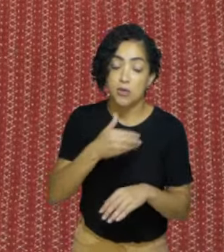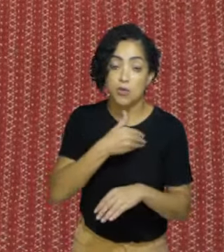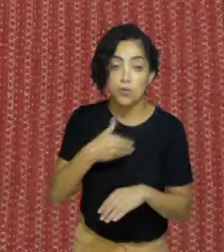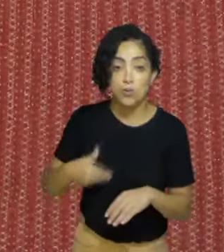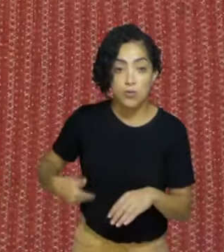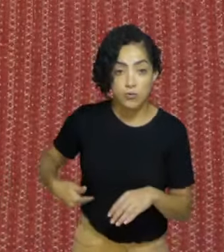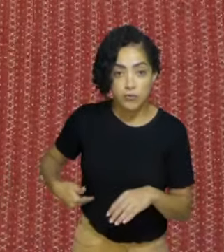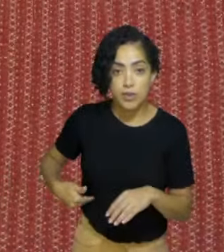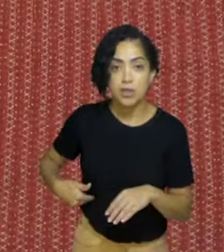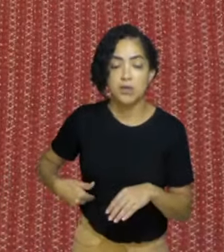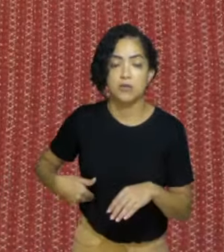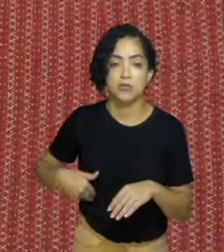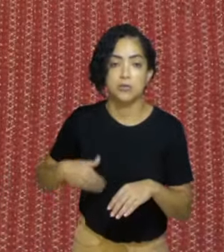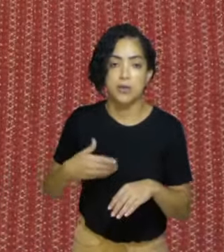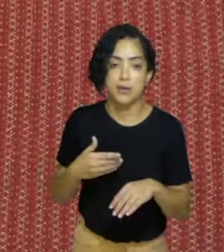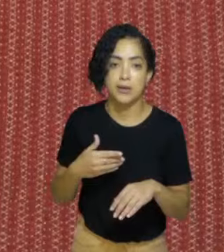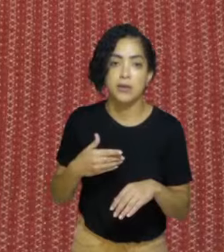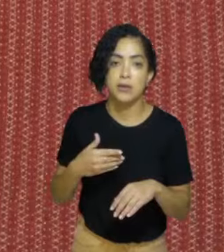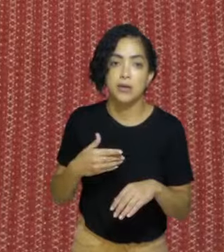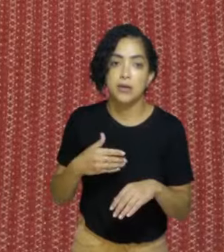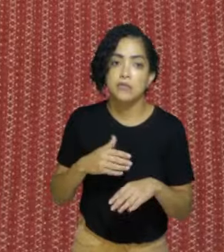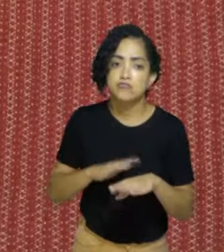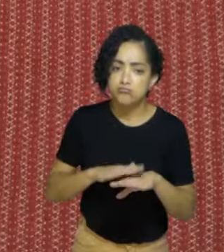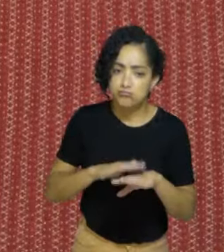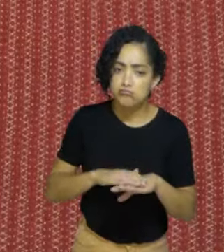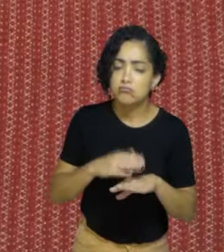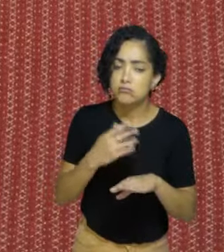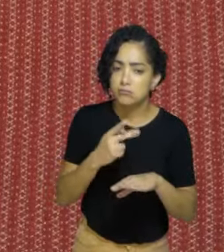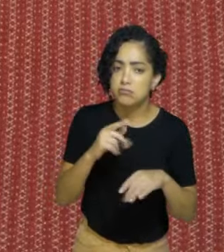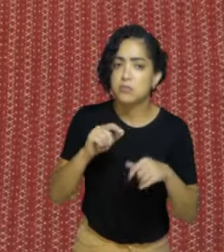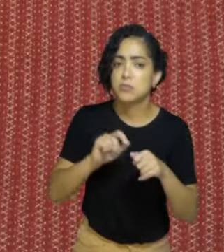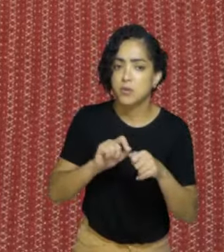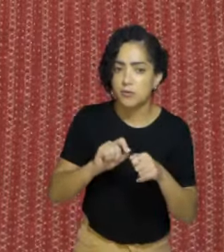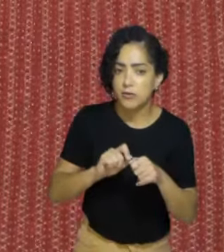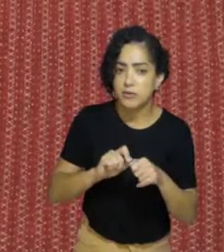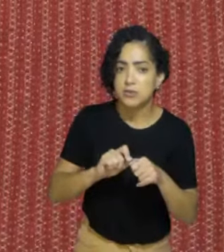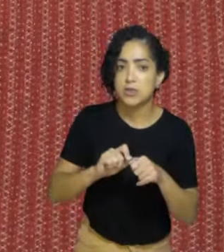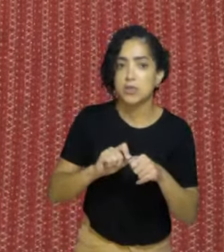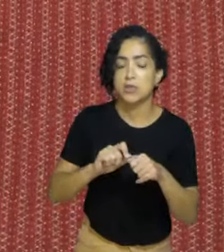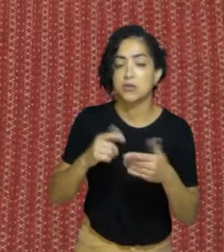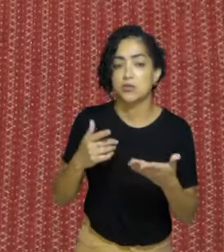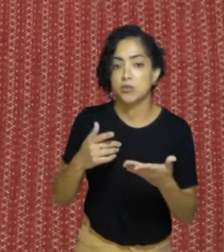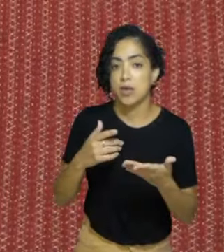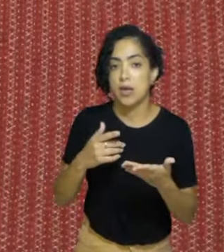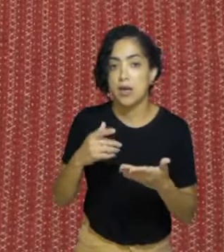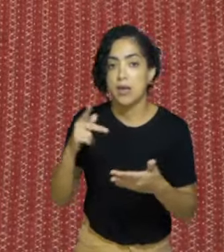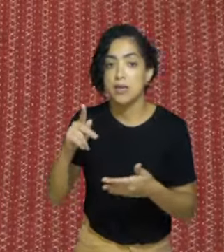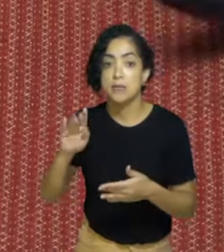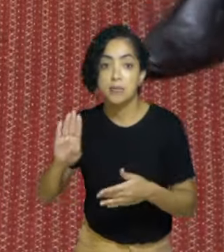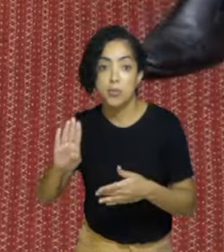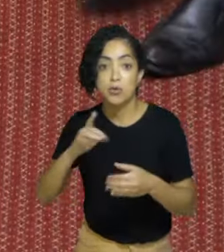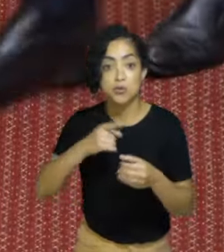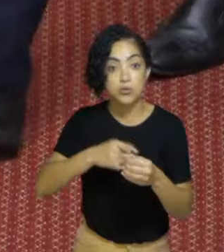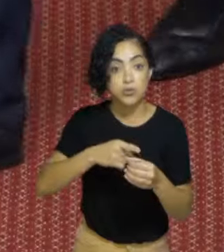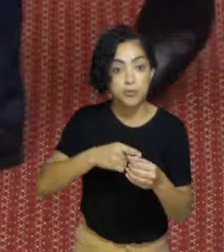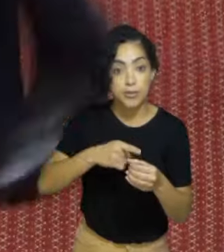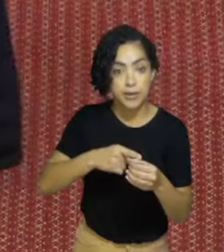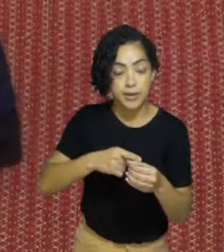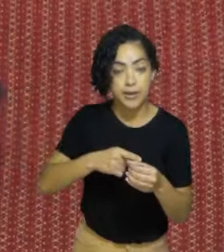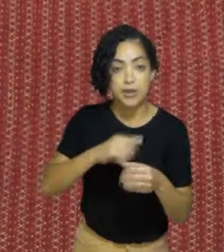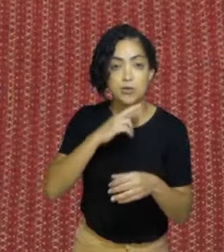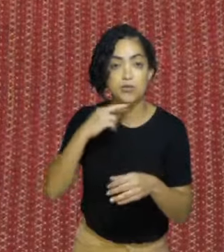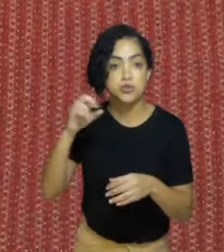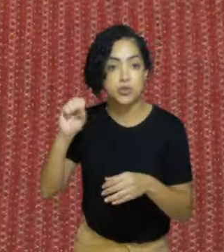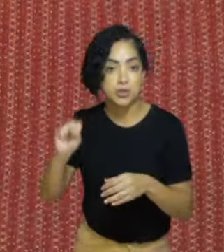tem feito a sua parte, assim como os municípios também estão fazendo a sua parte, em Porto Belo, como falou aqui o deputado Antídio, Jaraguá, Porto